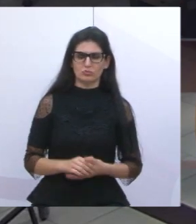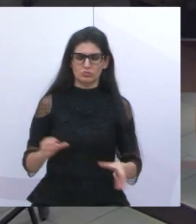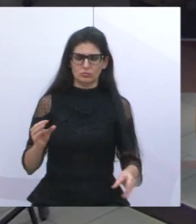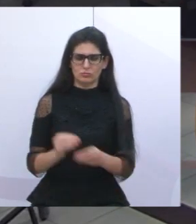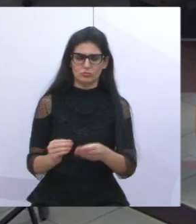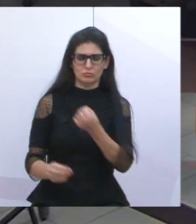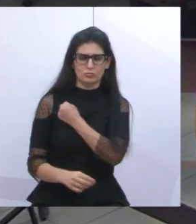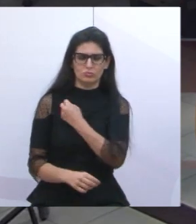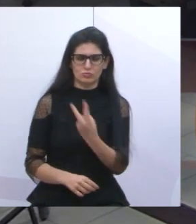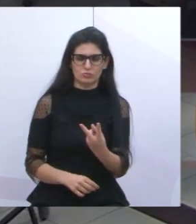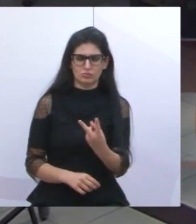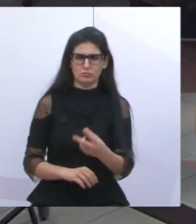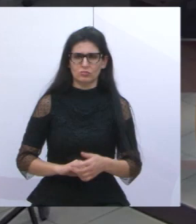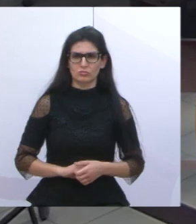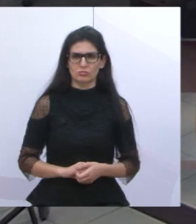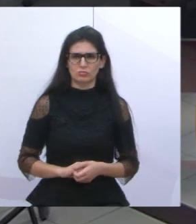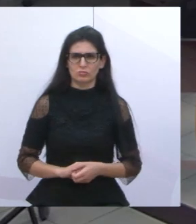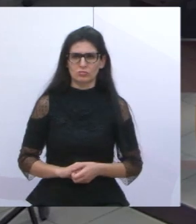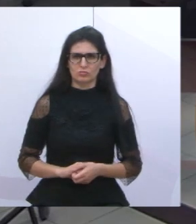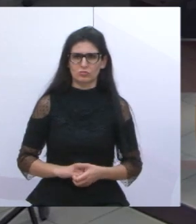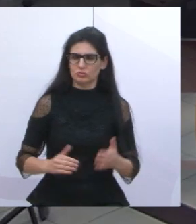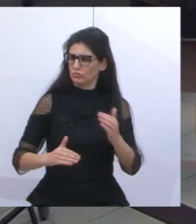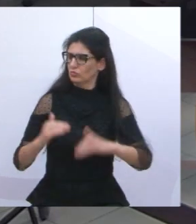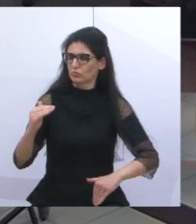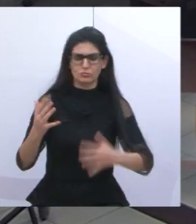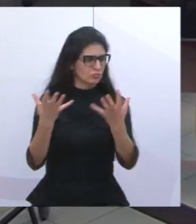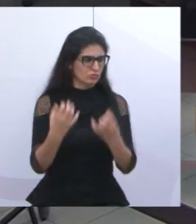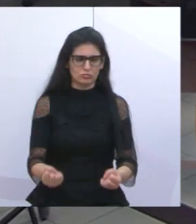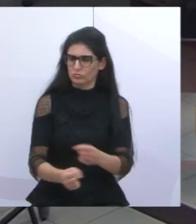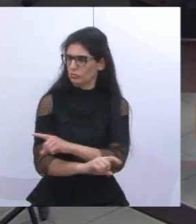Emenda número 2 rejeitada. Próxima emenda.